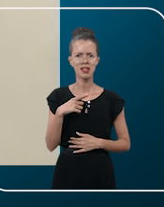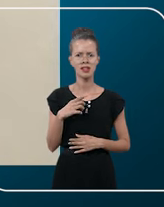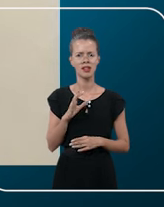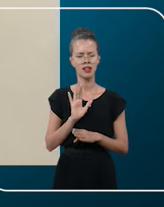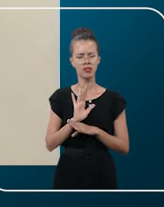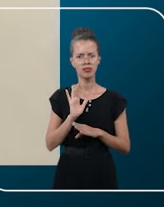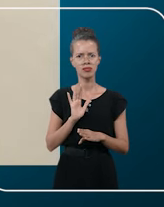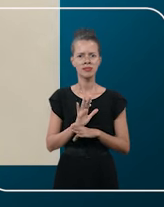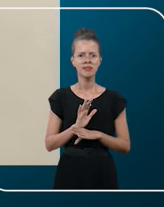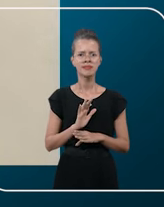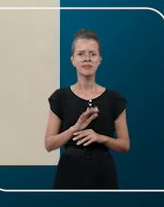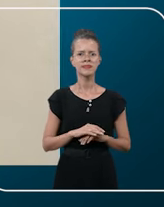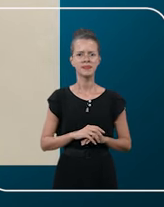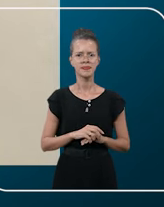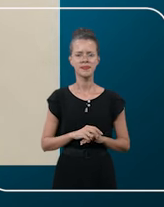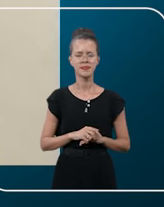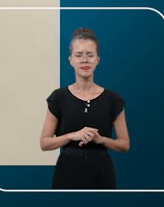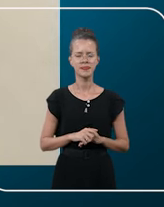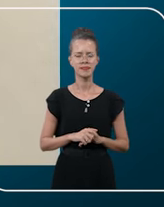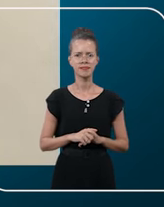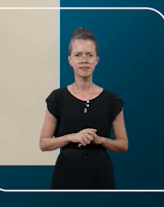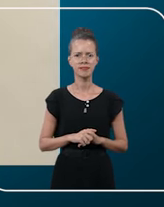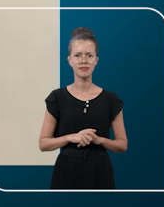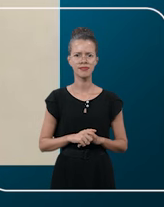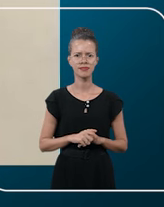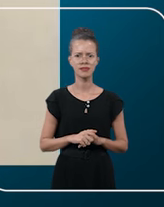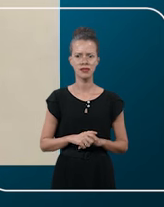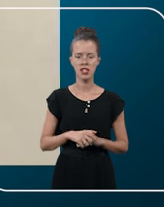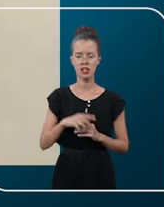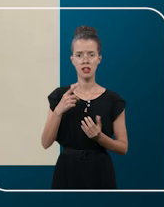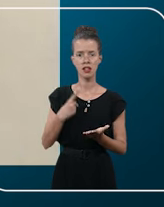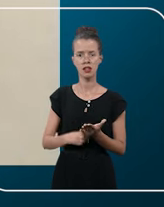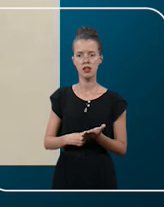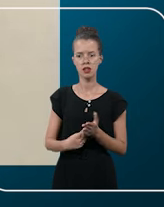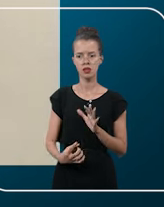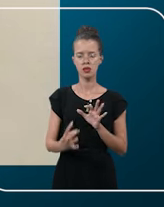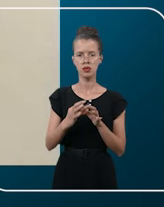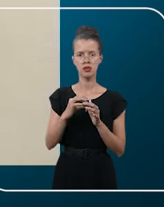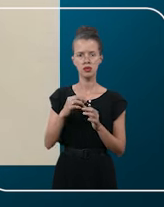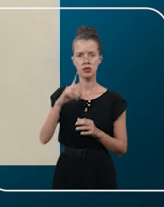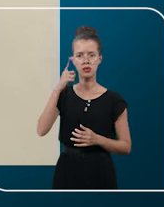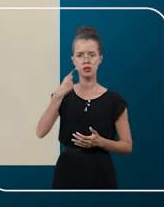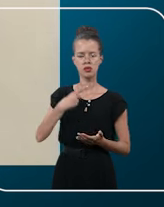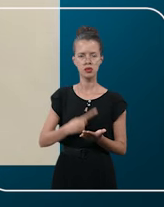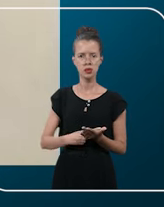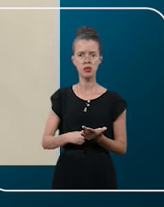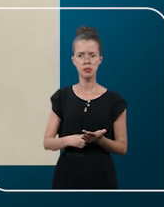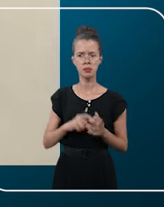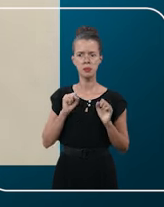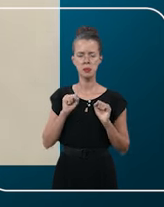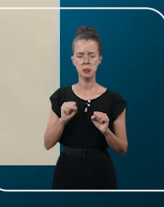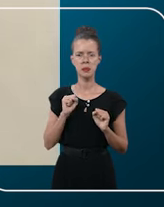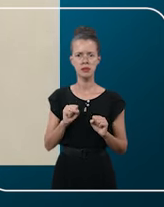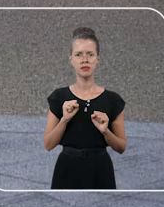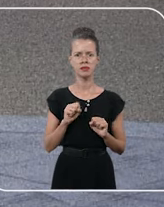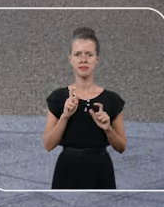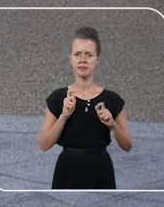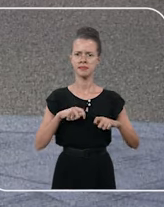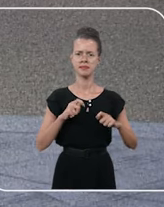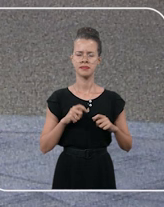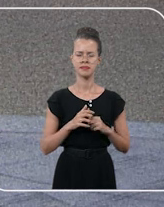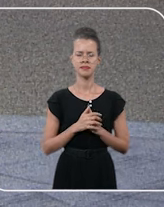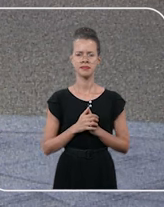uma solução consensual. Então, além de buscar essas informações, talvez passar por